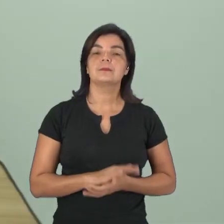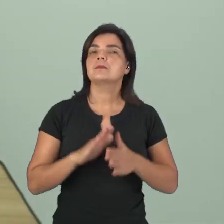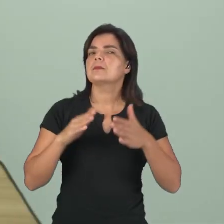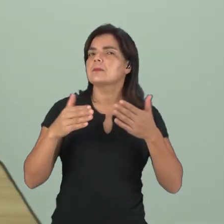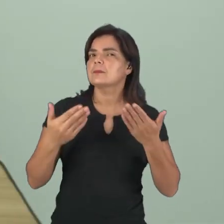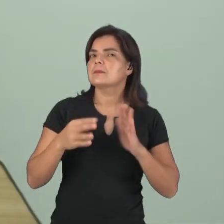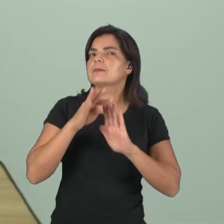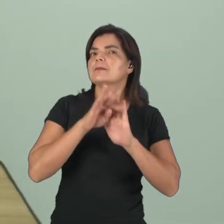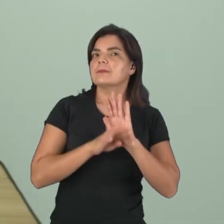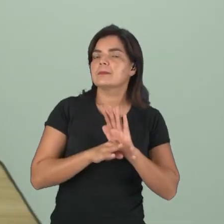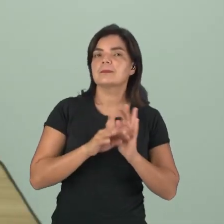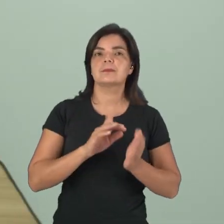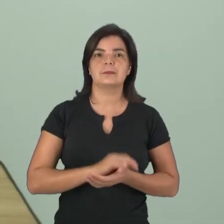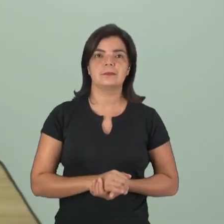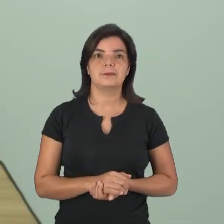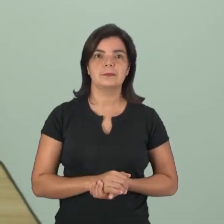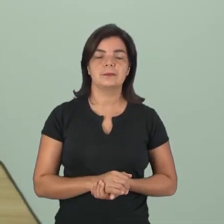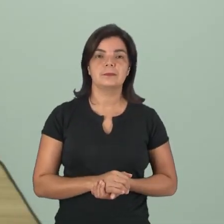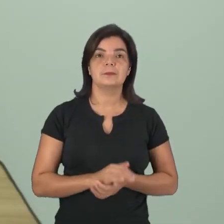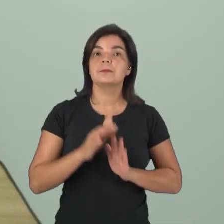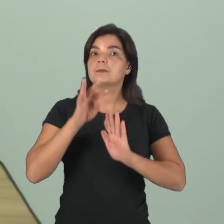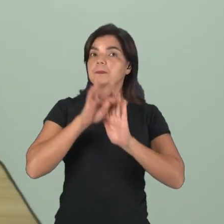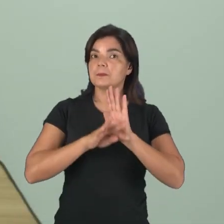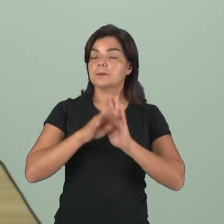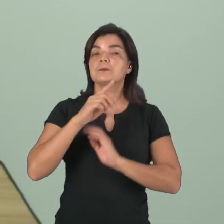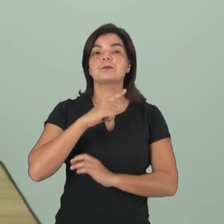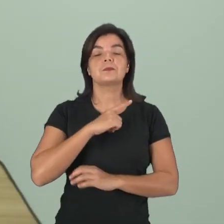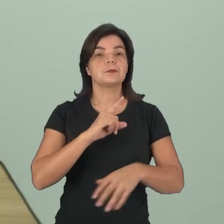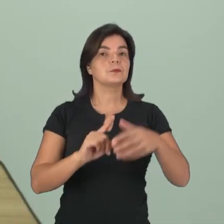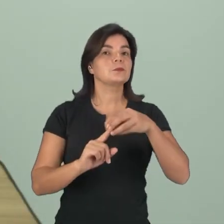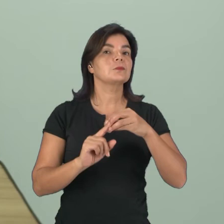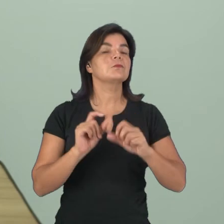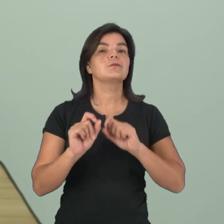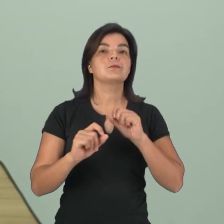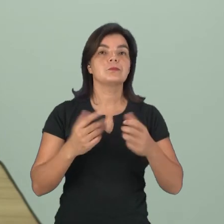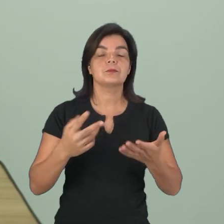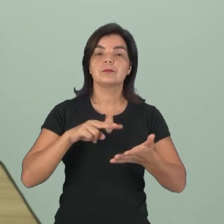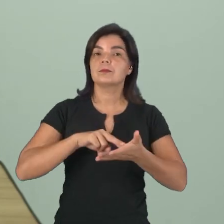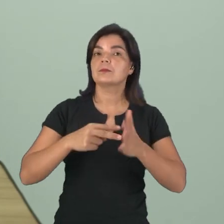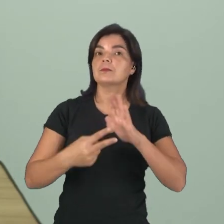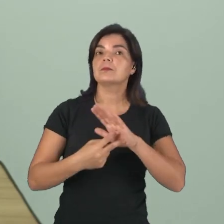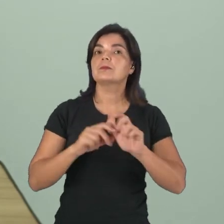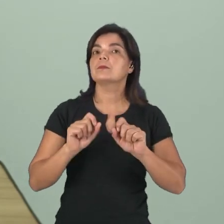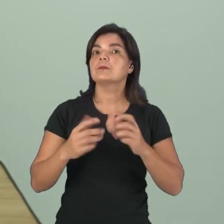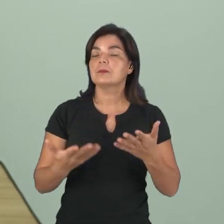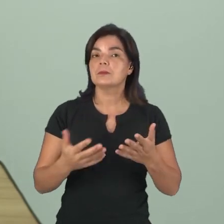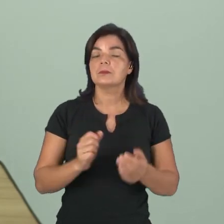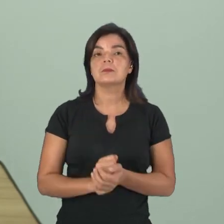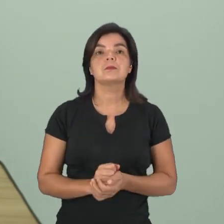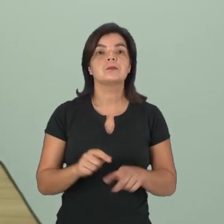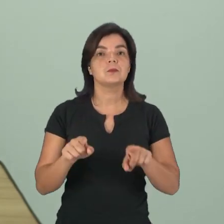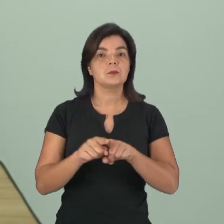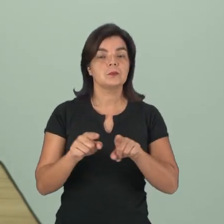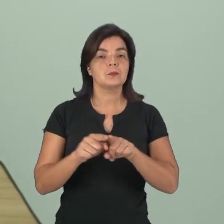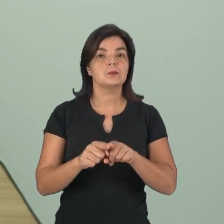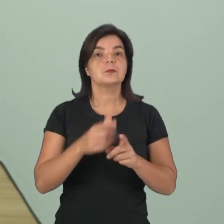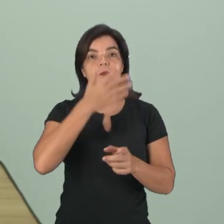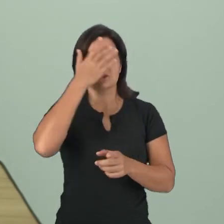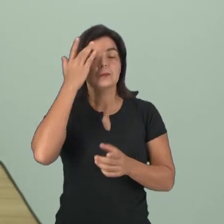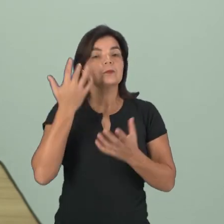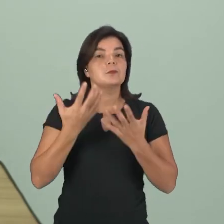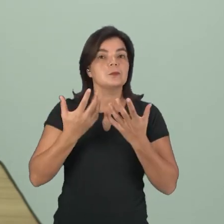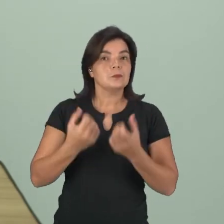Qual é o texto? Esse texto tem a finalidade, ou seja, serve para convencer